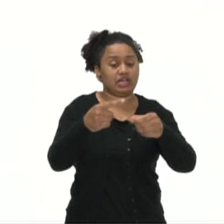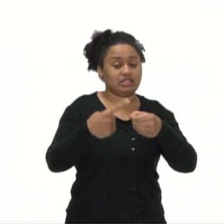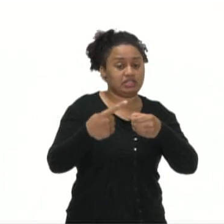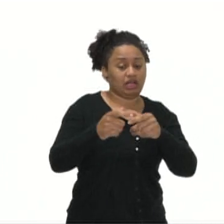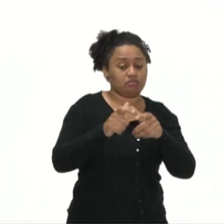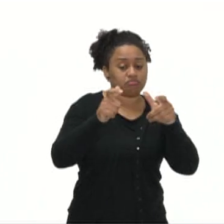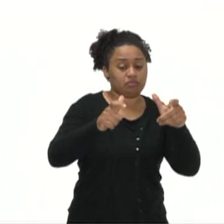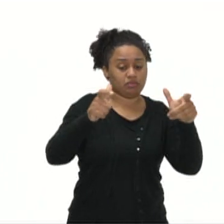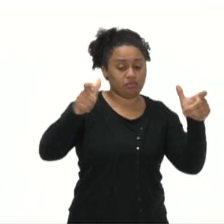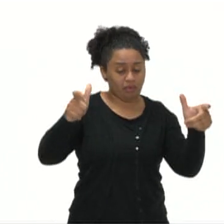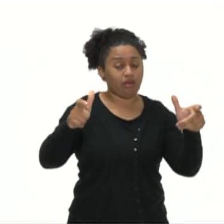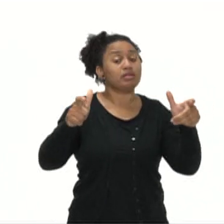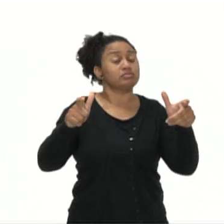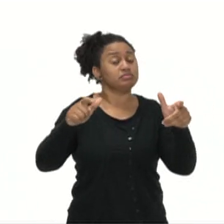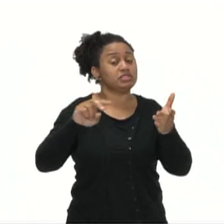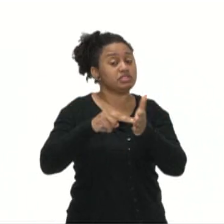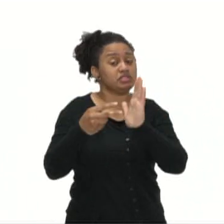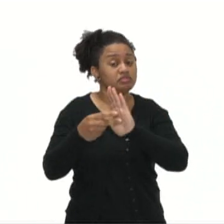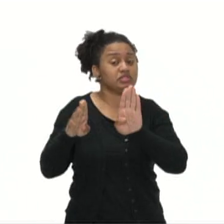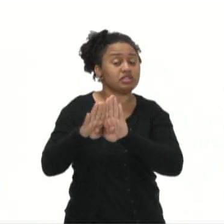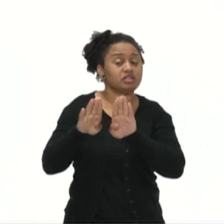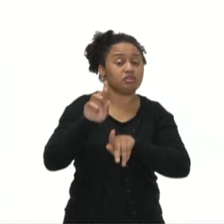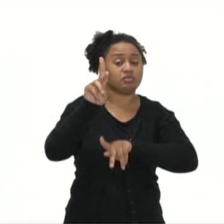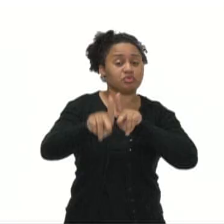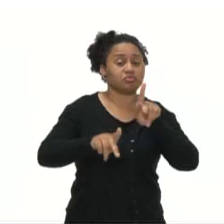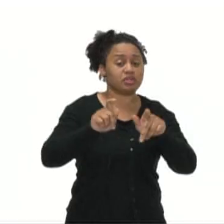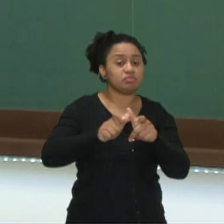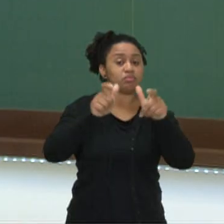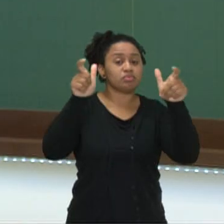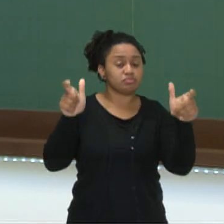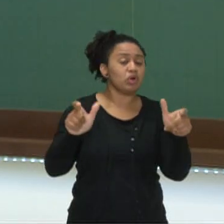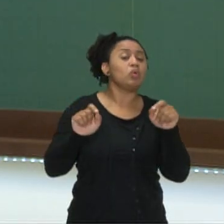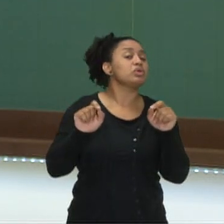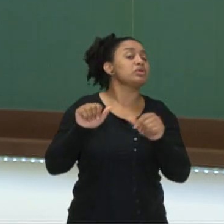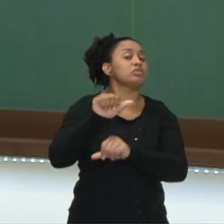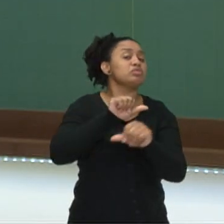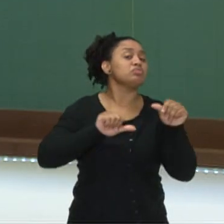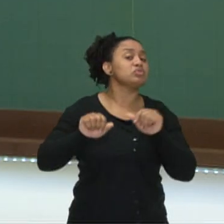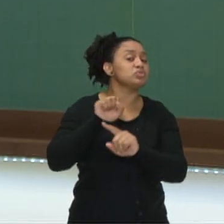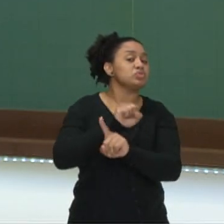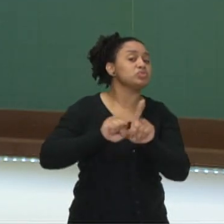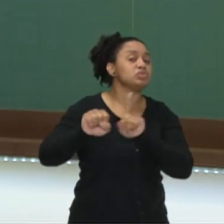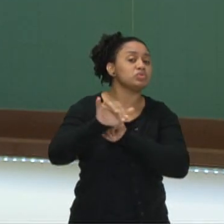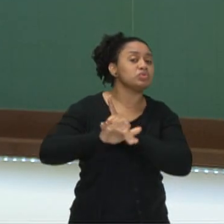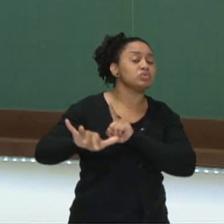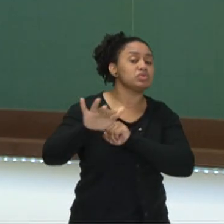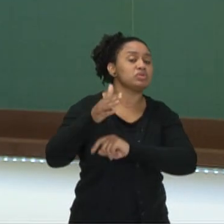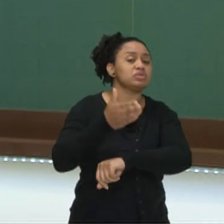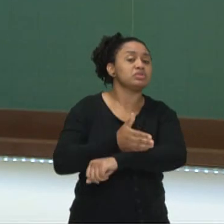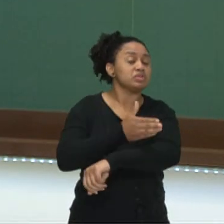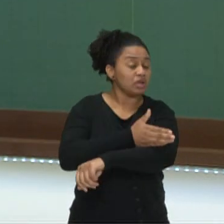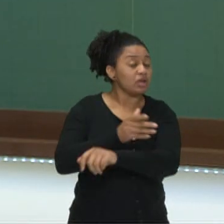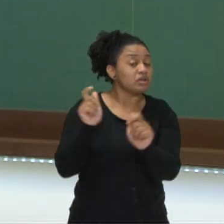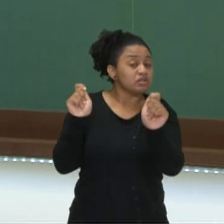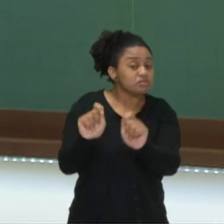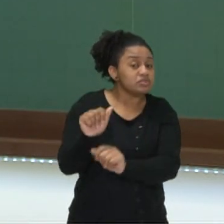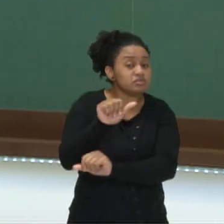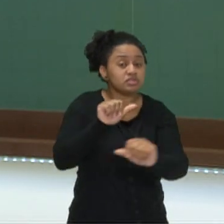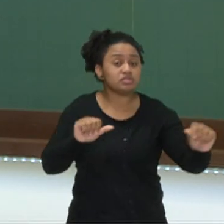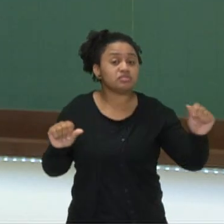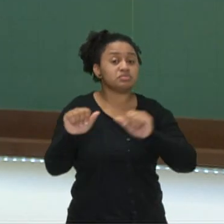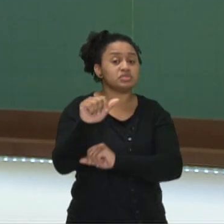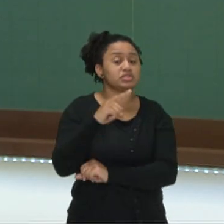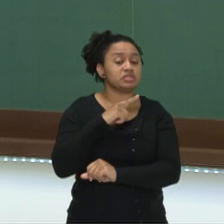está paralelo ao crescimento populacional. O que mudou na sociedade medieval que possibilitou essas mudanças, né?